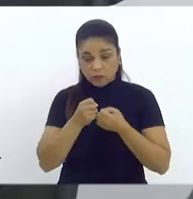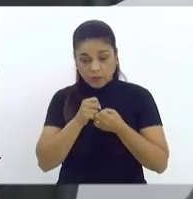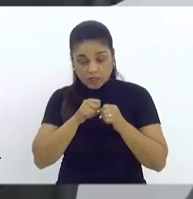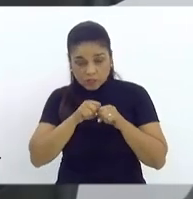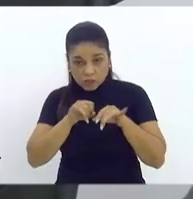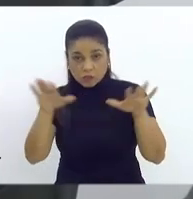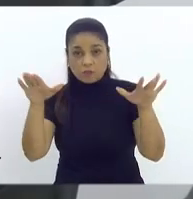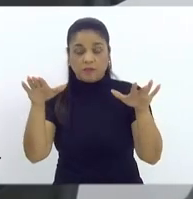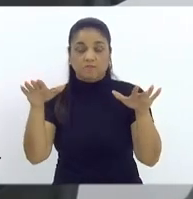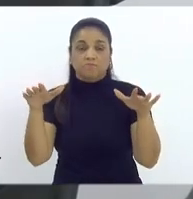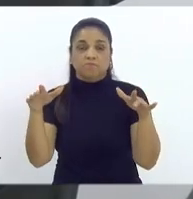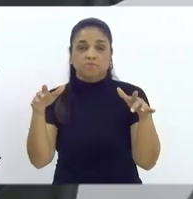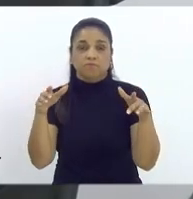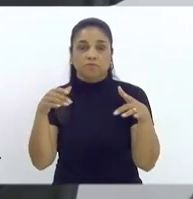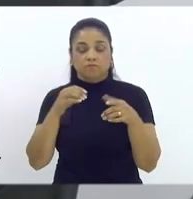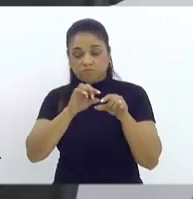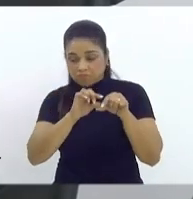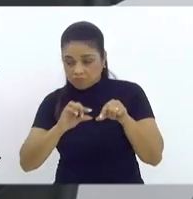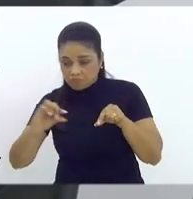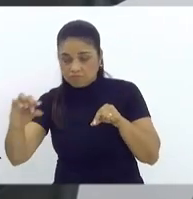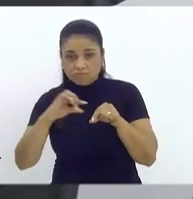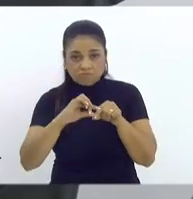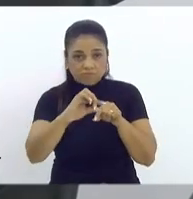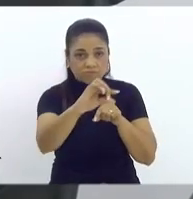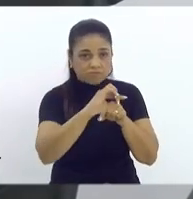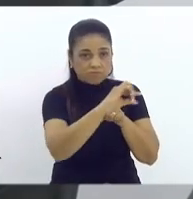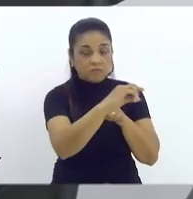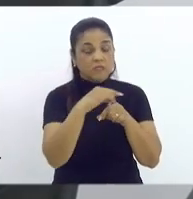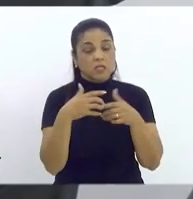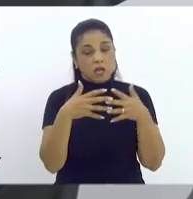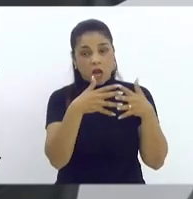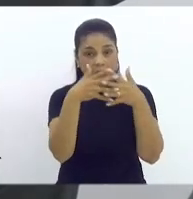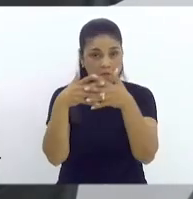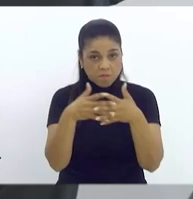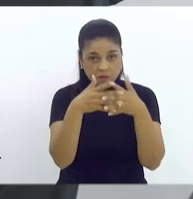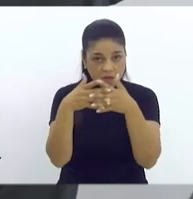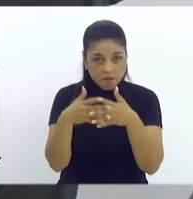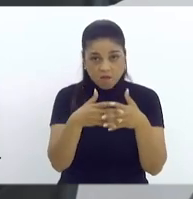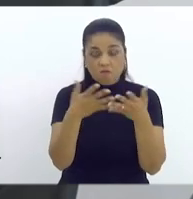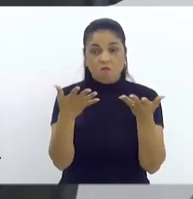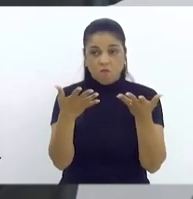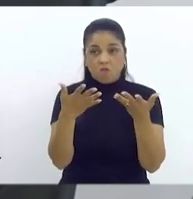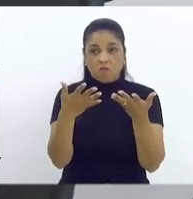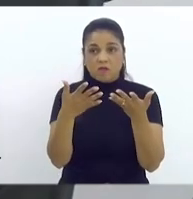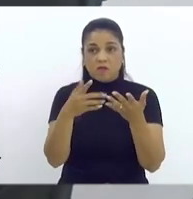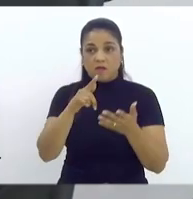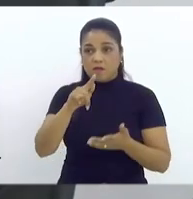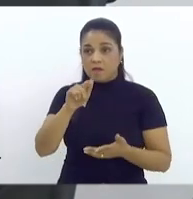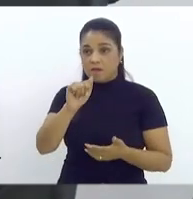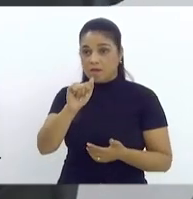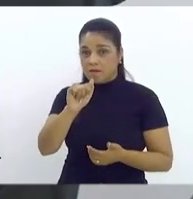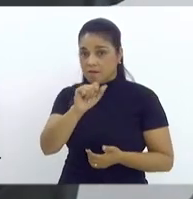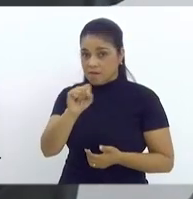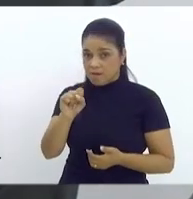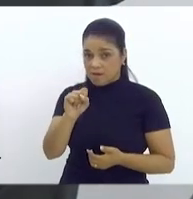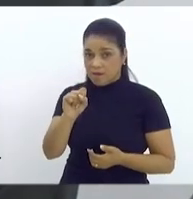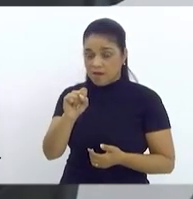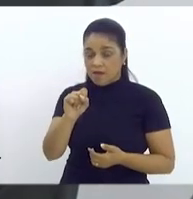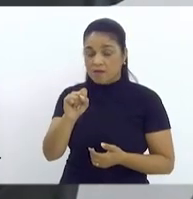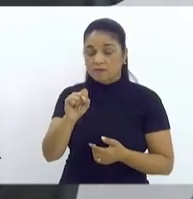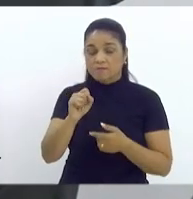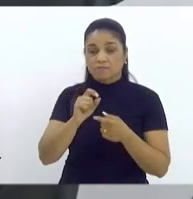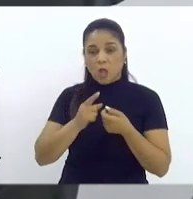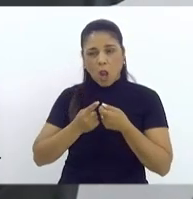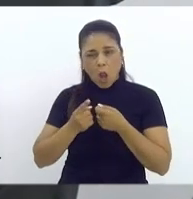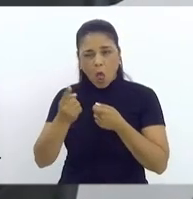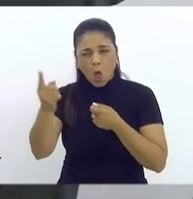rede e o fornecimento através de caminhão, botar o gás e entregar em locais mais